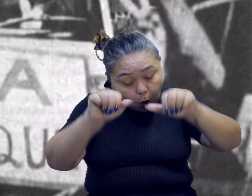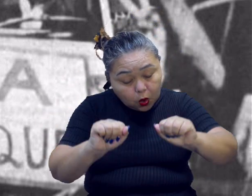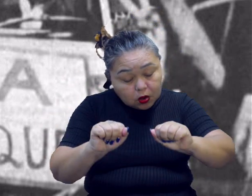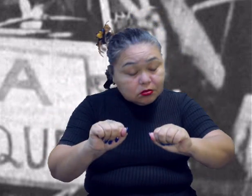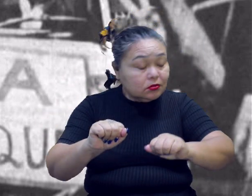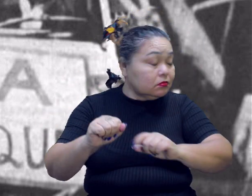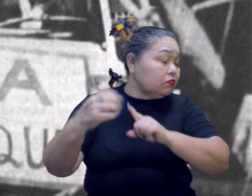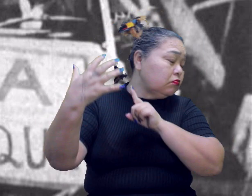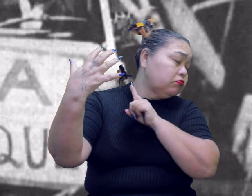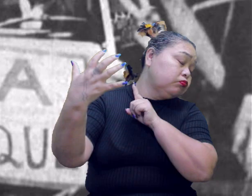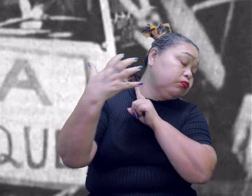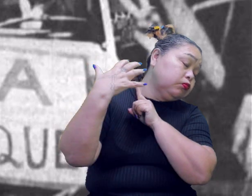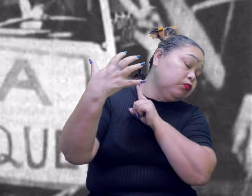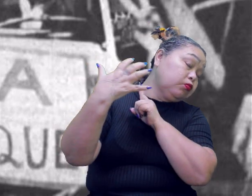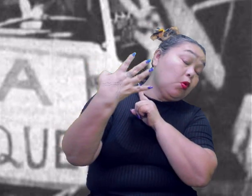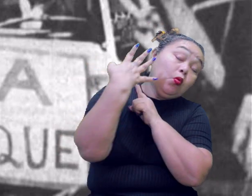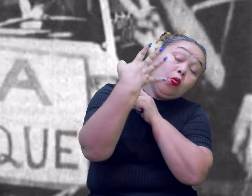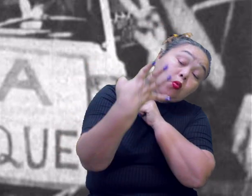477 anos.